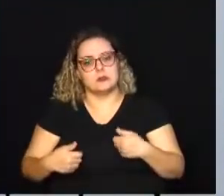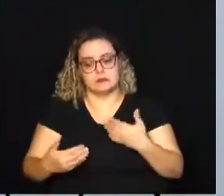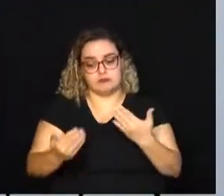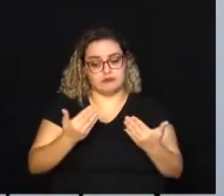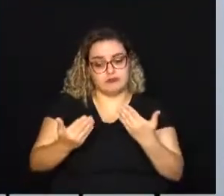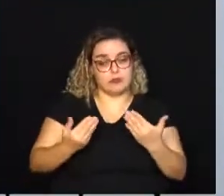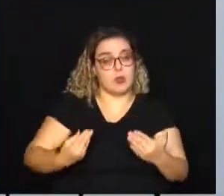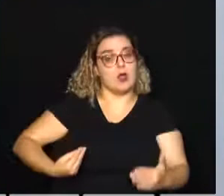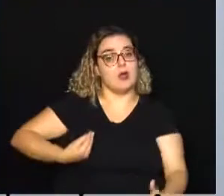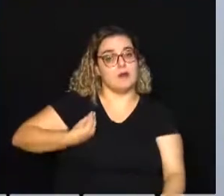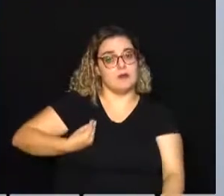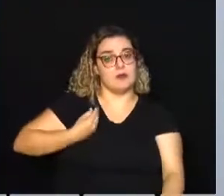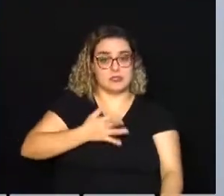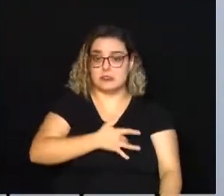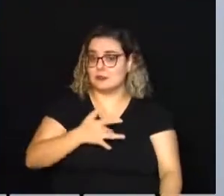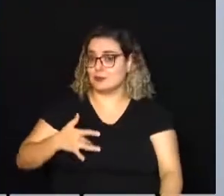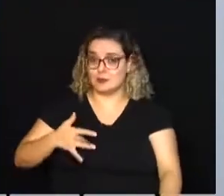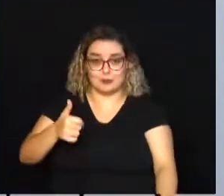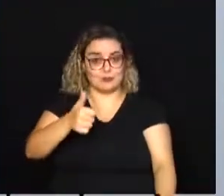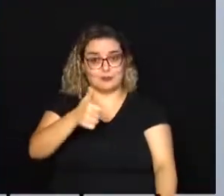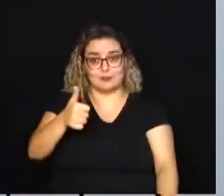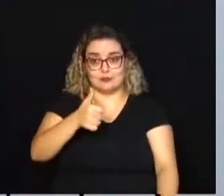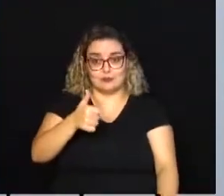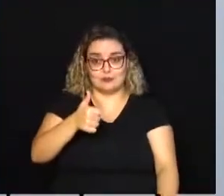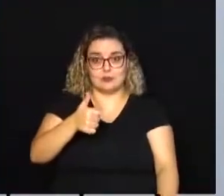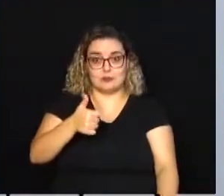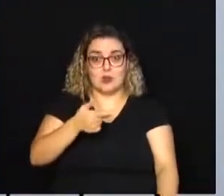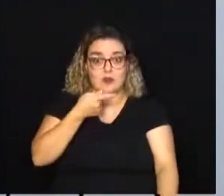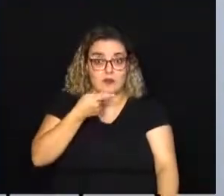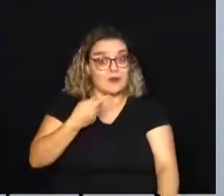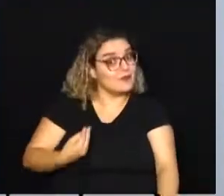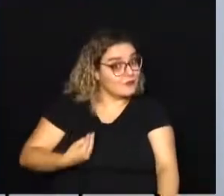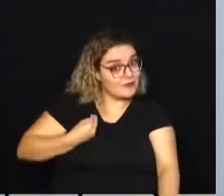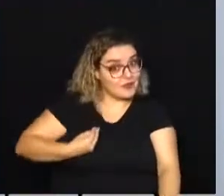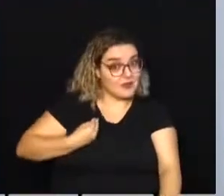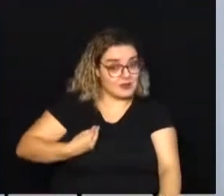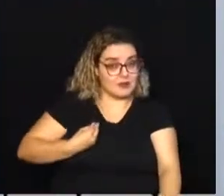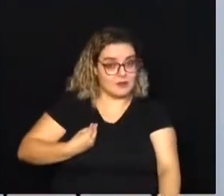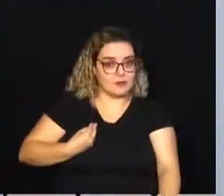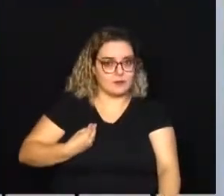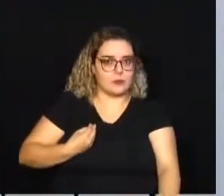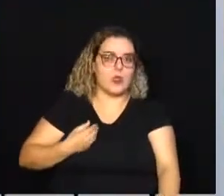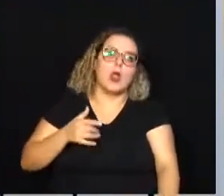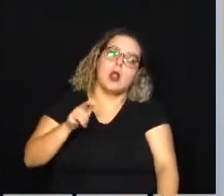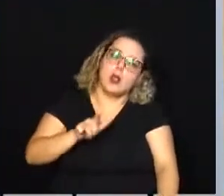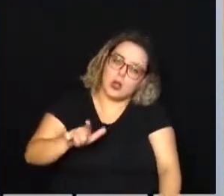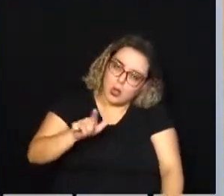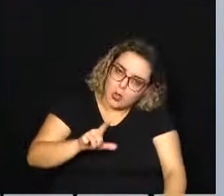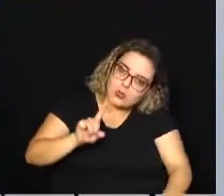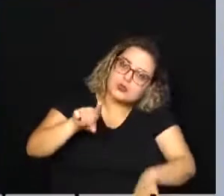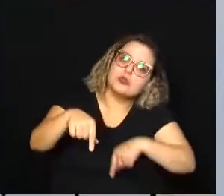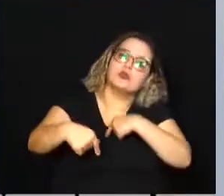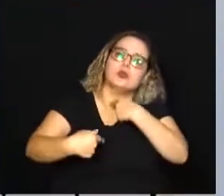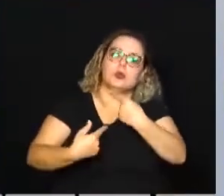lugar. O que eu digo é a vida, né? É evidente que também há outras consequências à